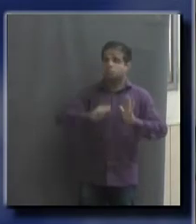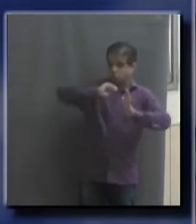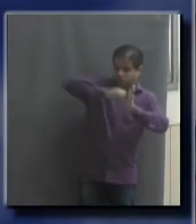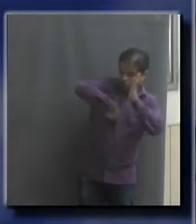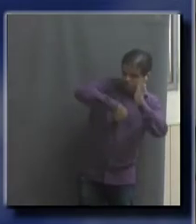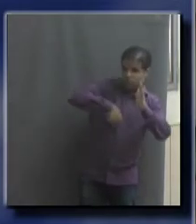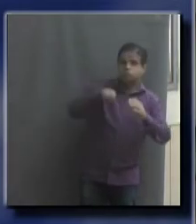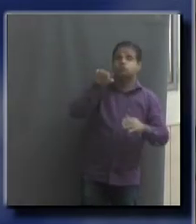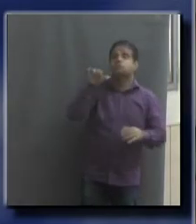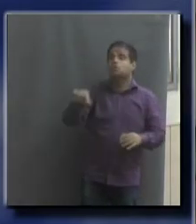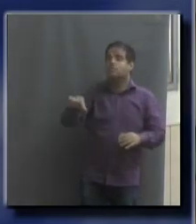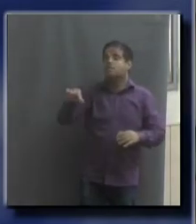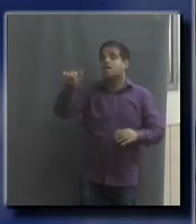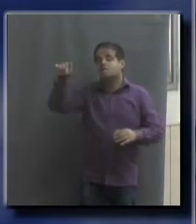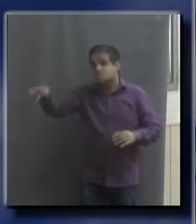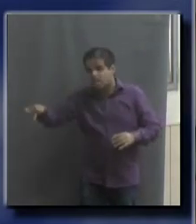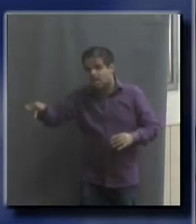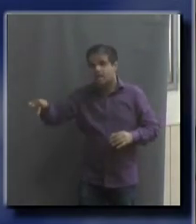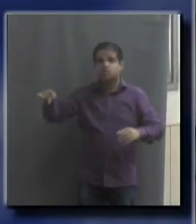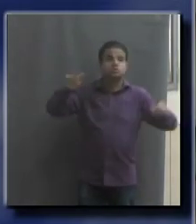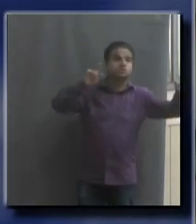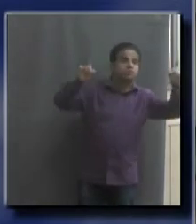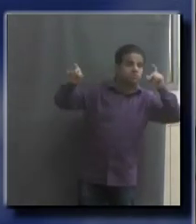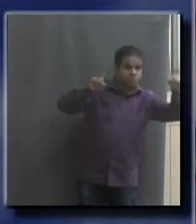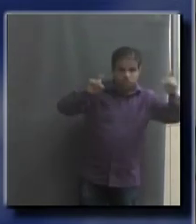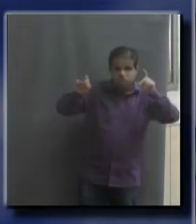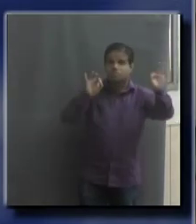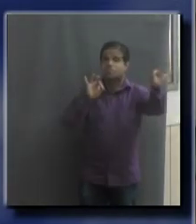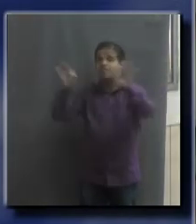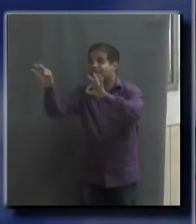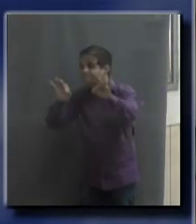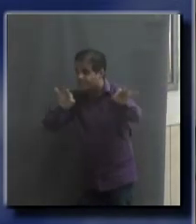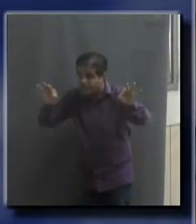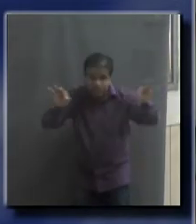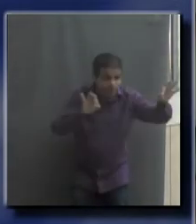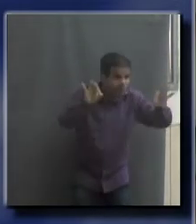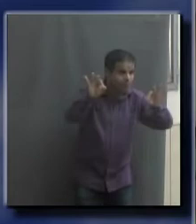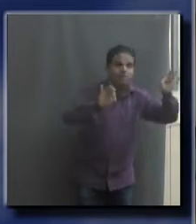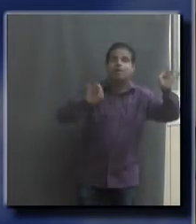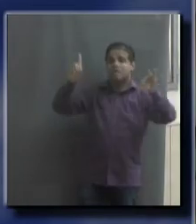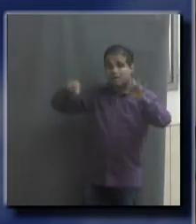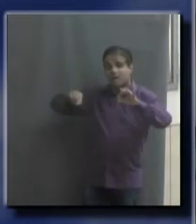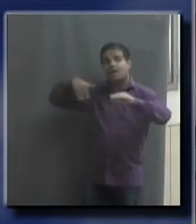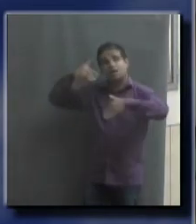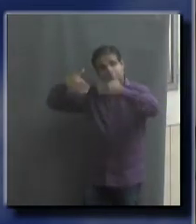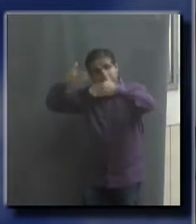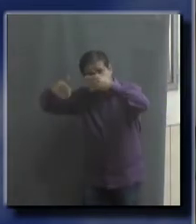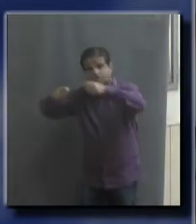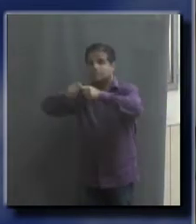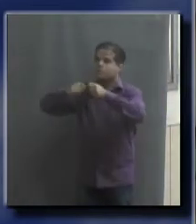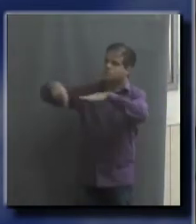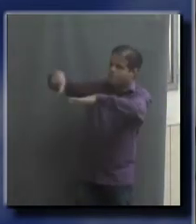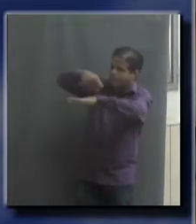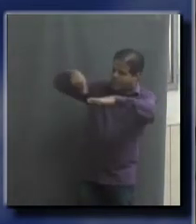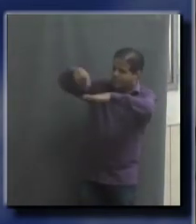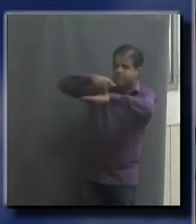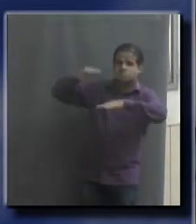de 97 reuniões preparatórias sendo realizadas em todo o